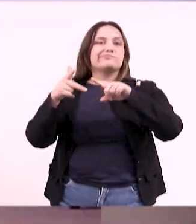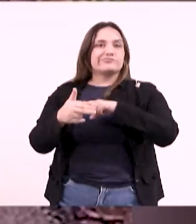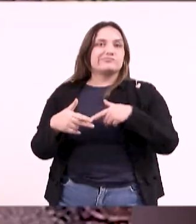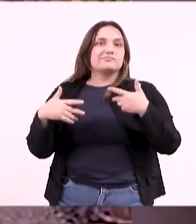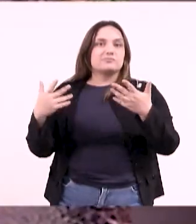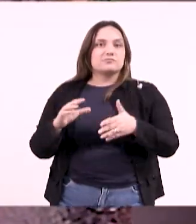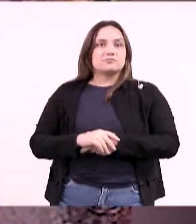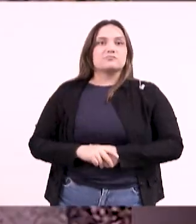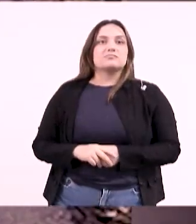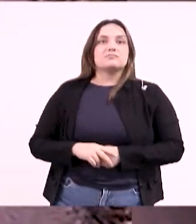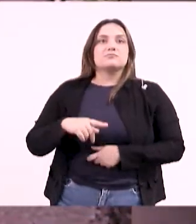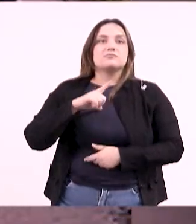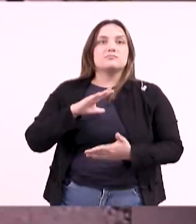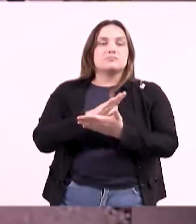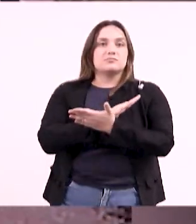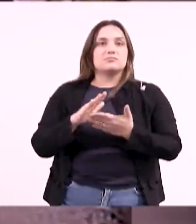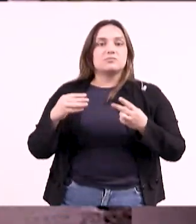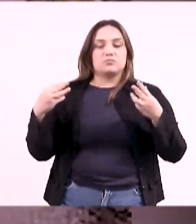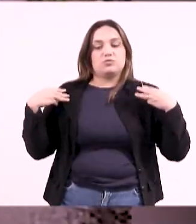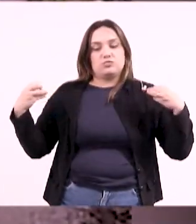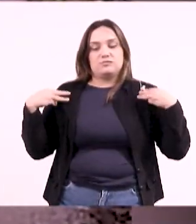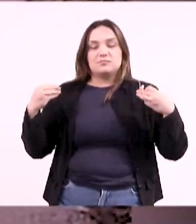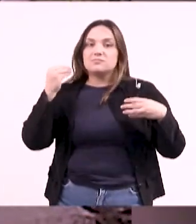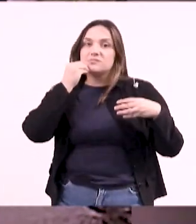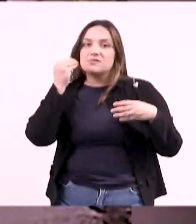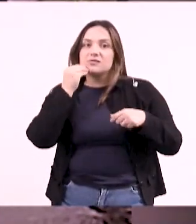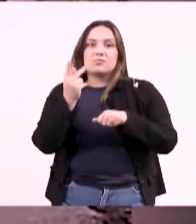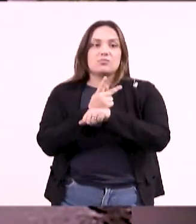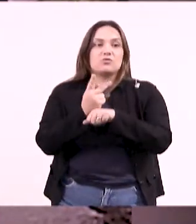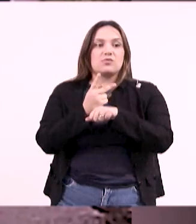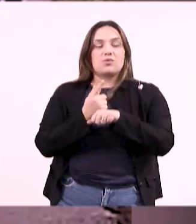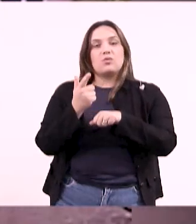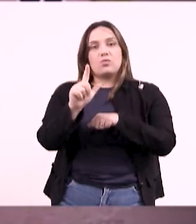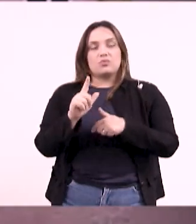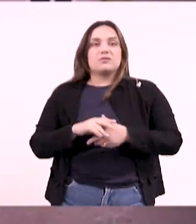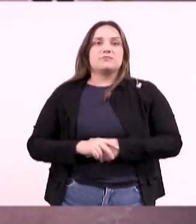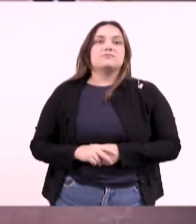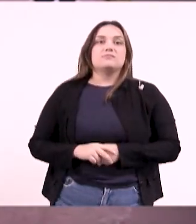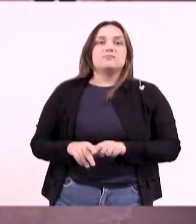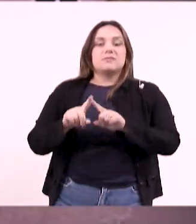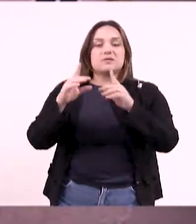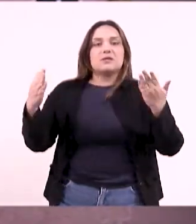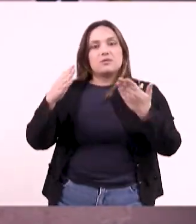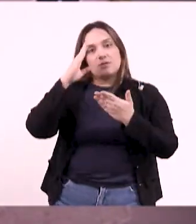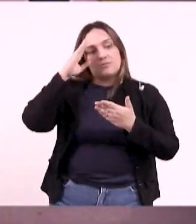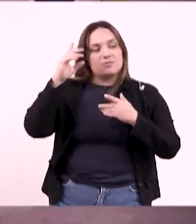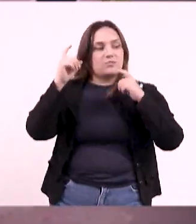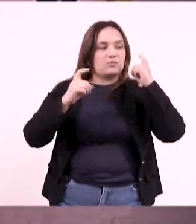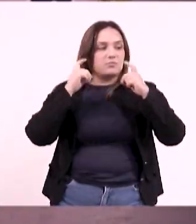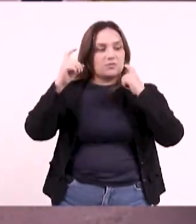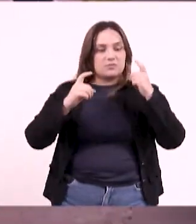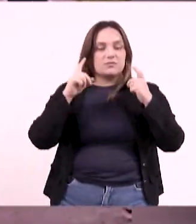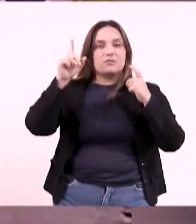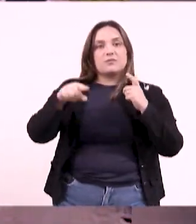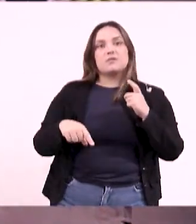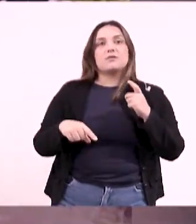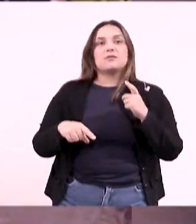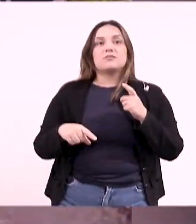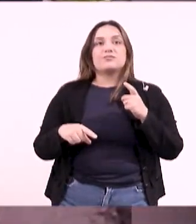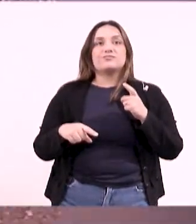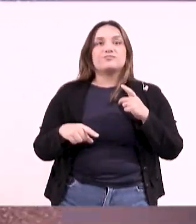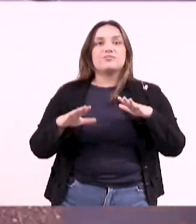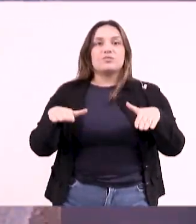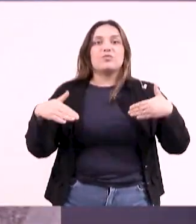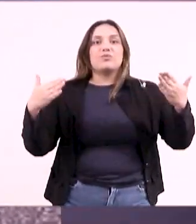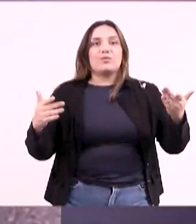tem motoristas, como eu falei, tentando fazer rotas alternativas, mas a preocupação agora é com o trajeto que essa água aí